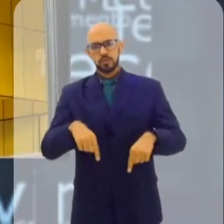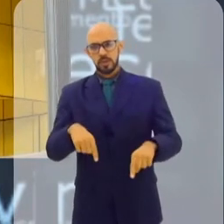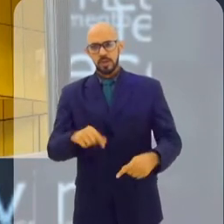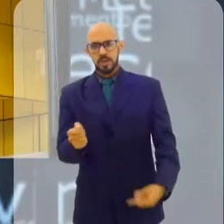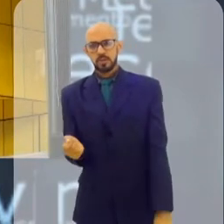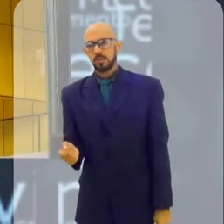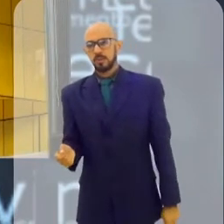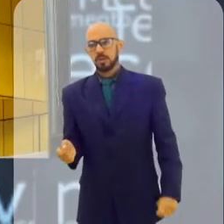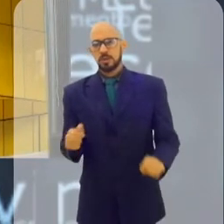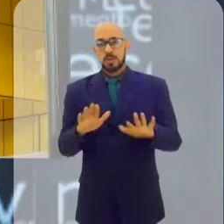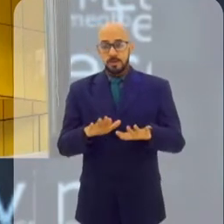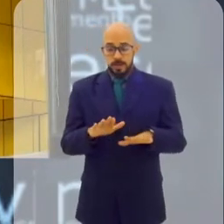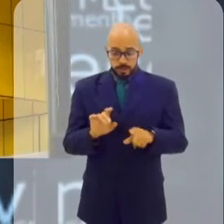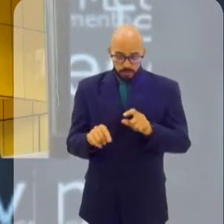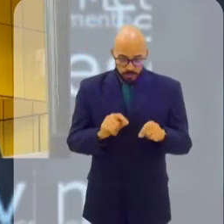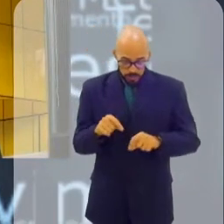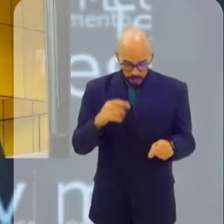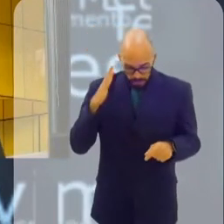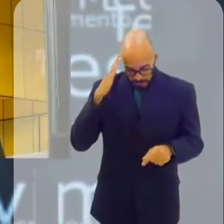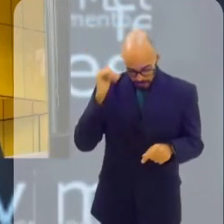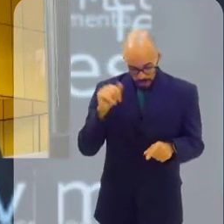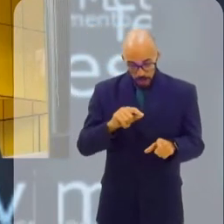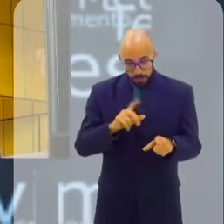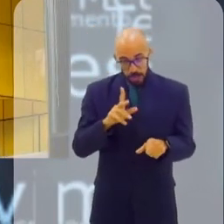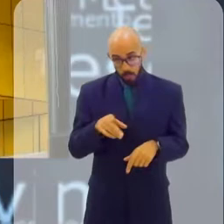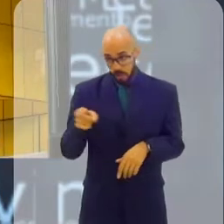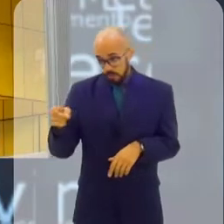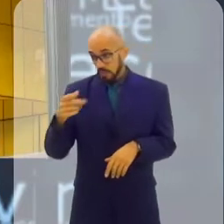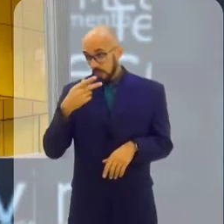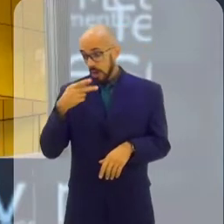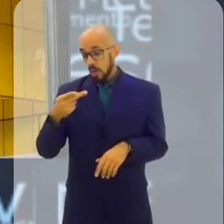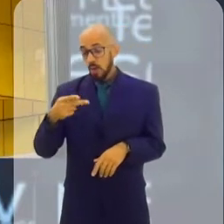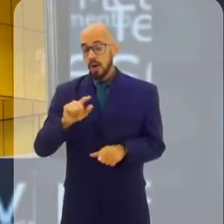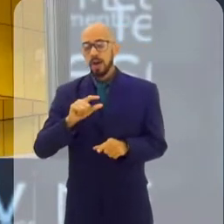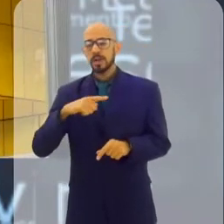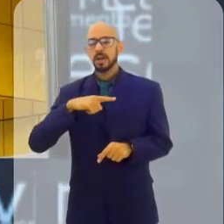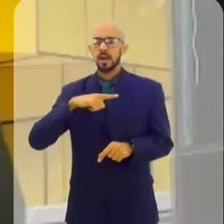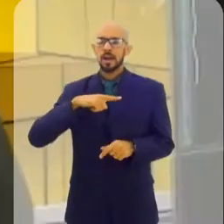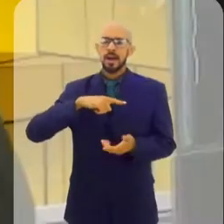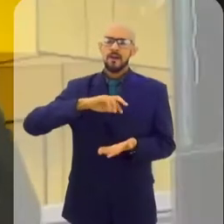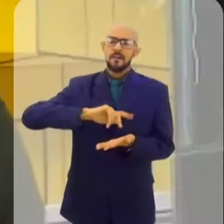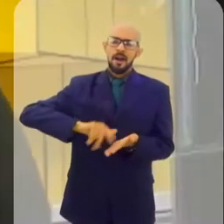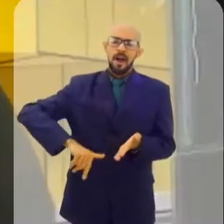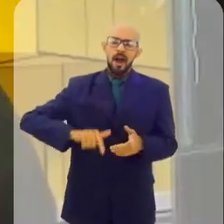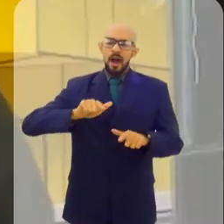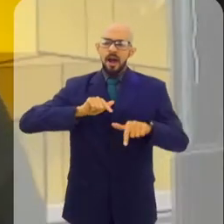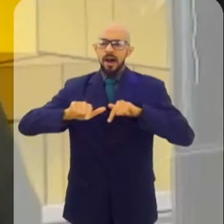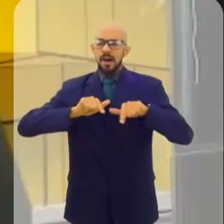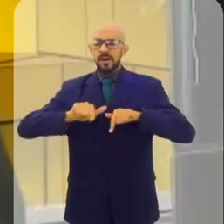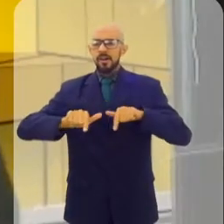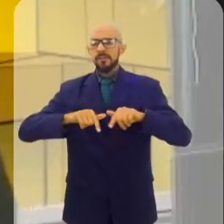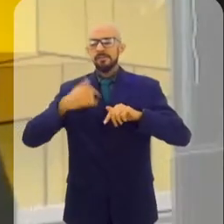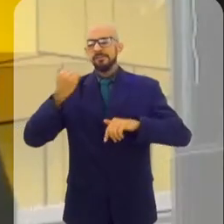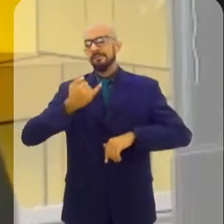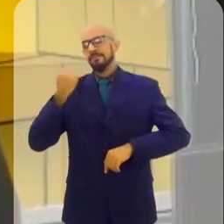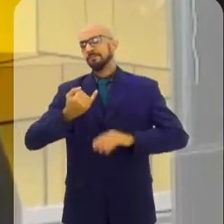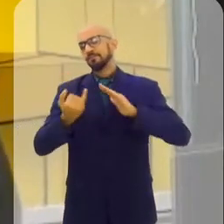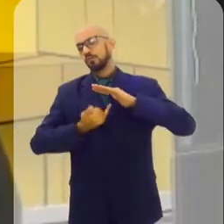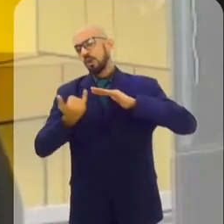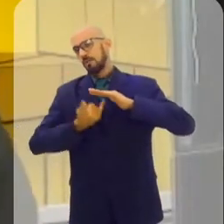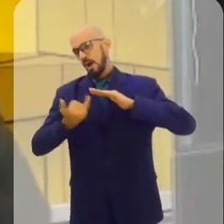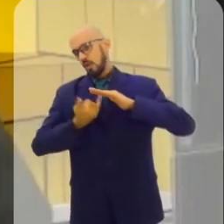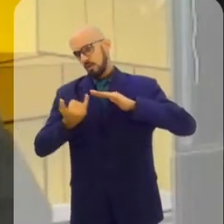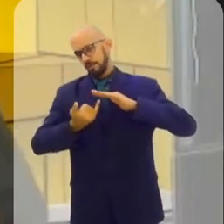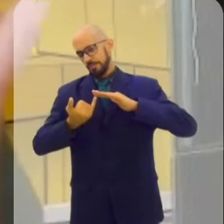daqueles trabalhadores. Mas a gente sabe, né, como você colocou, que a gente tem muitas atividades ainda informais. E é